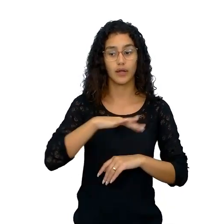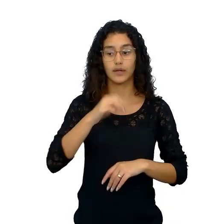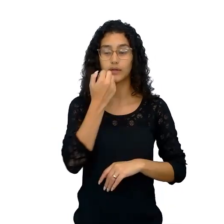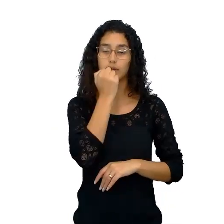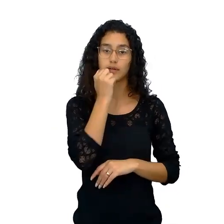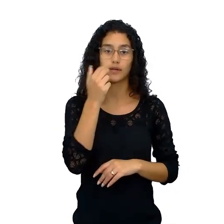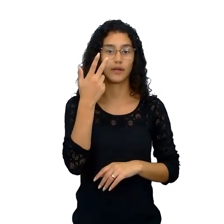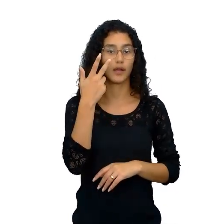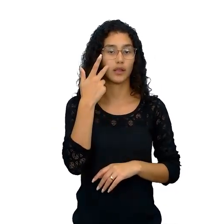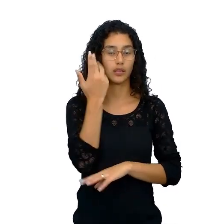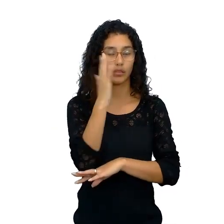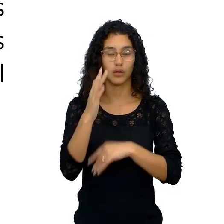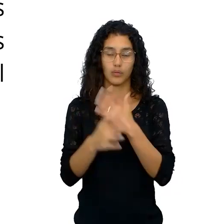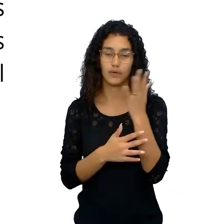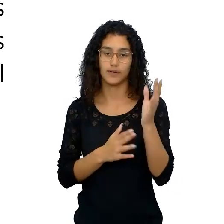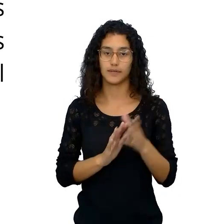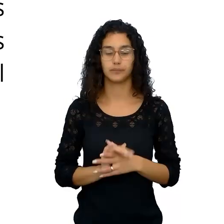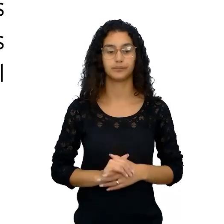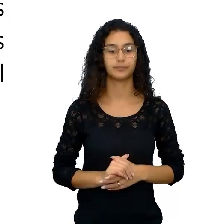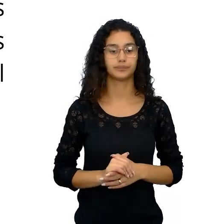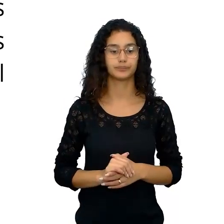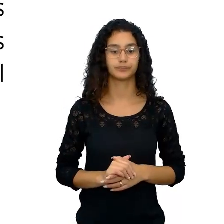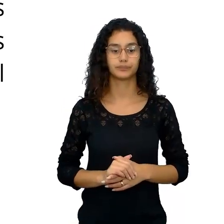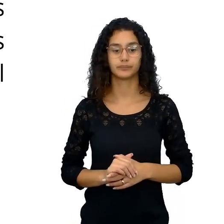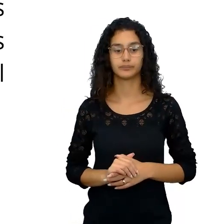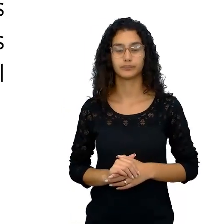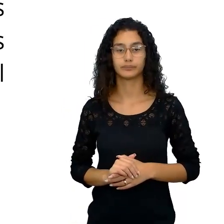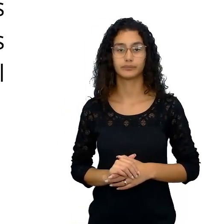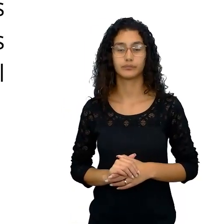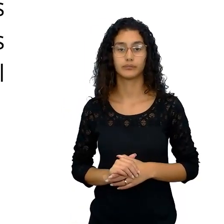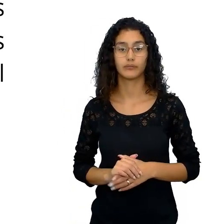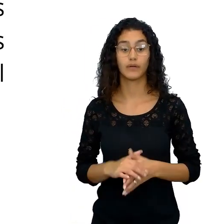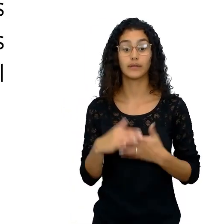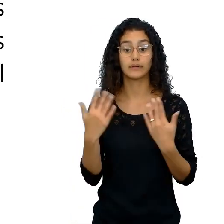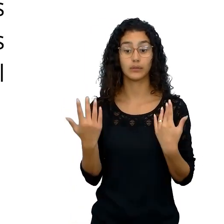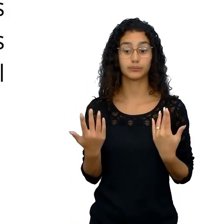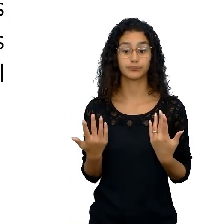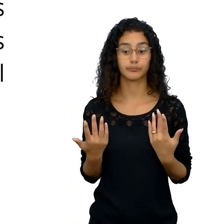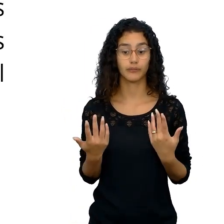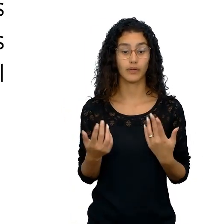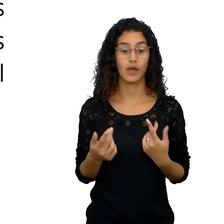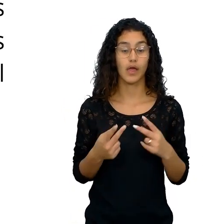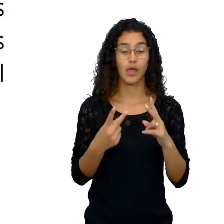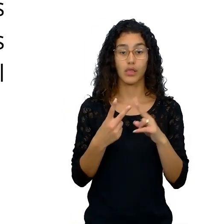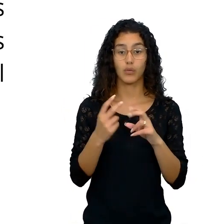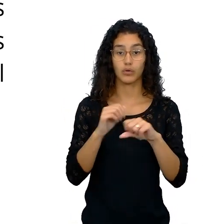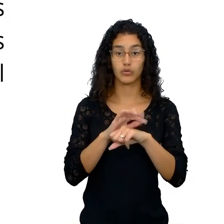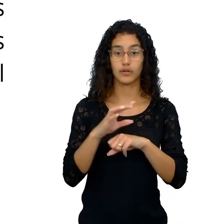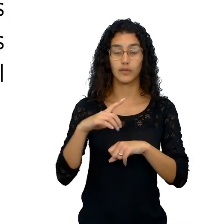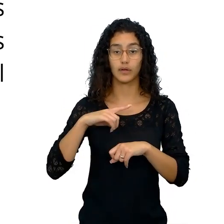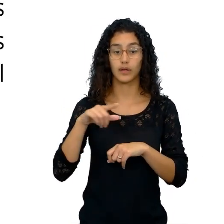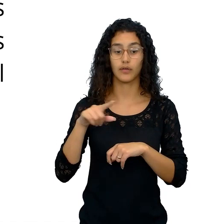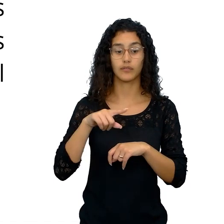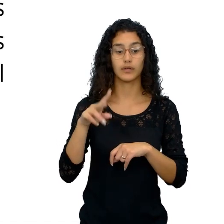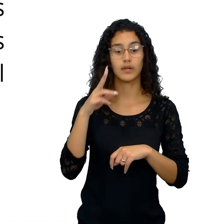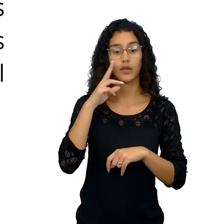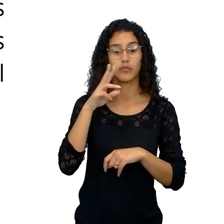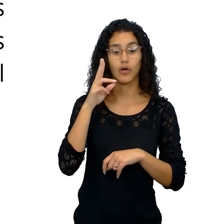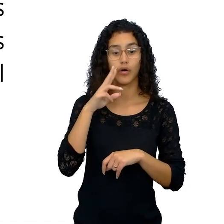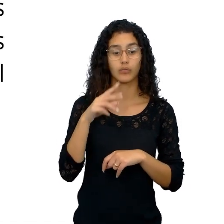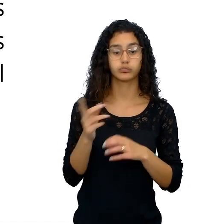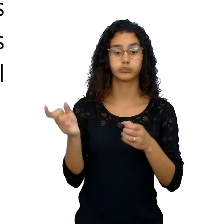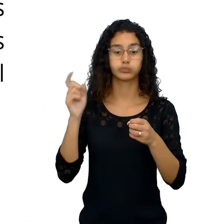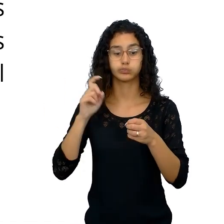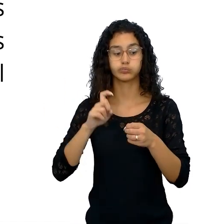natureza. Muito bem. E aí, uma segunda sugestão é que vocês retomem, e aí podem